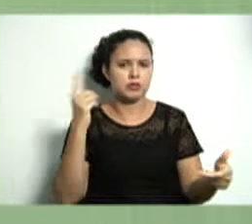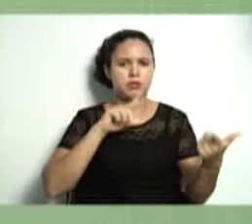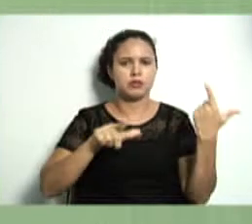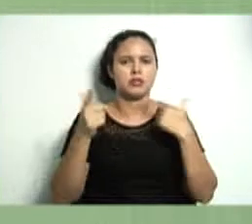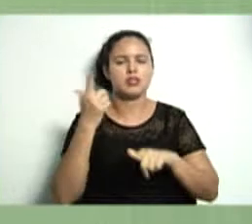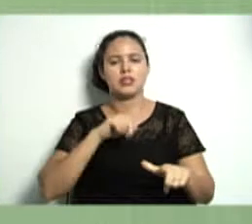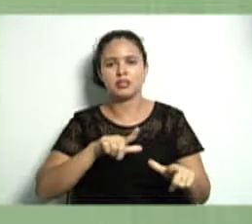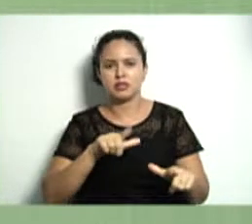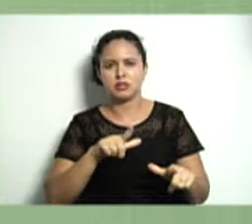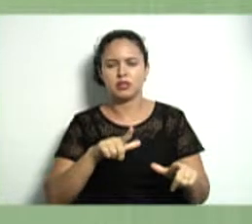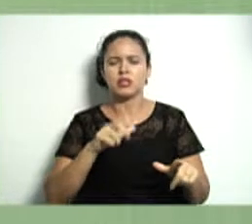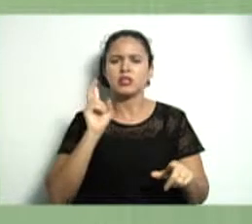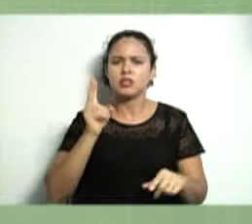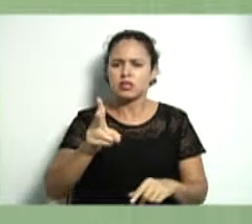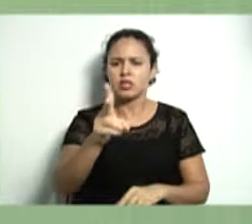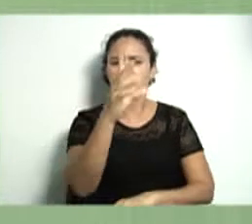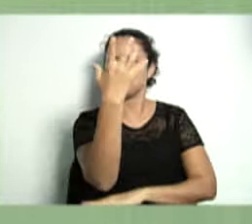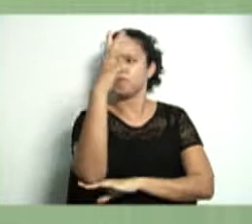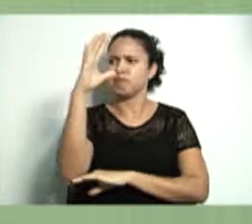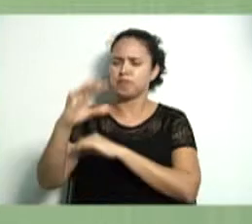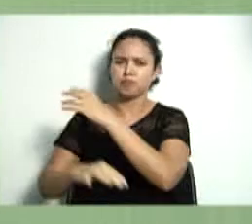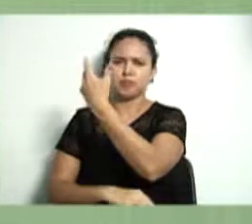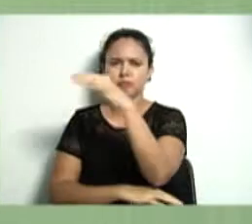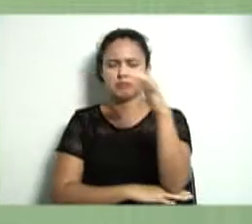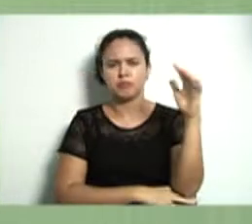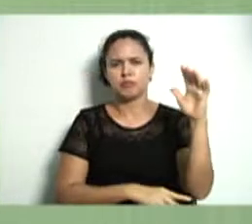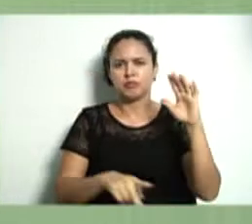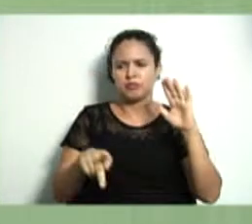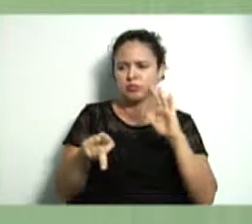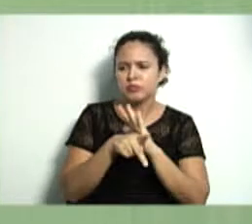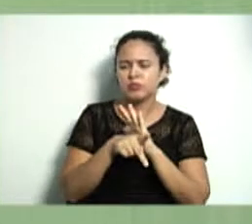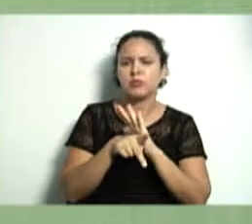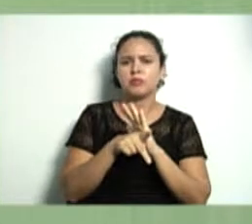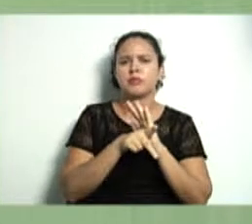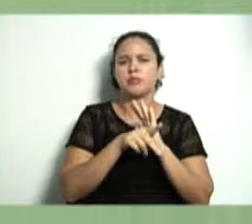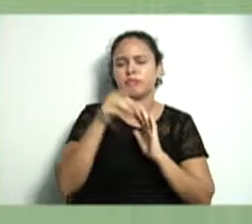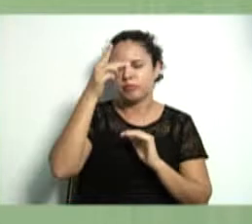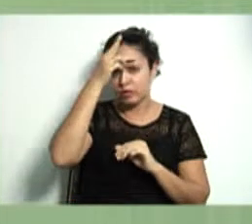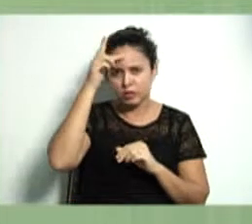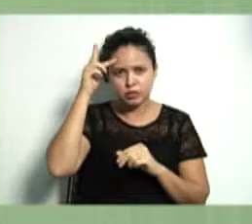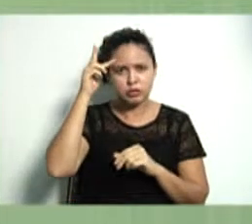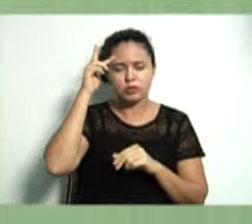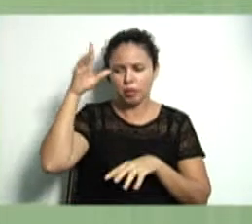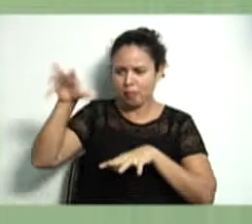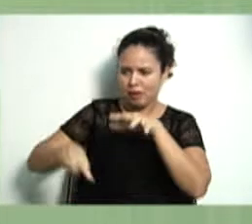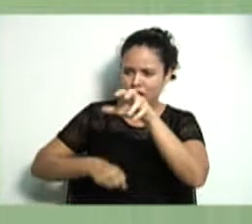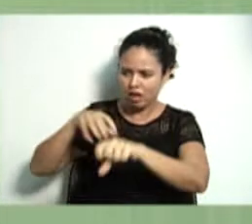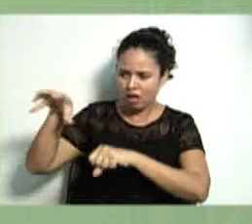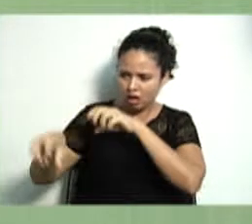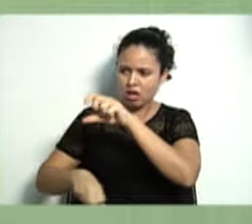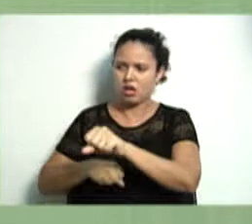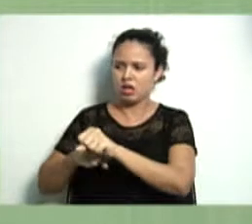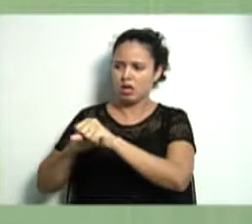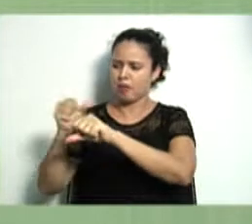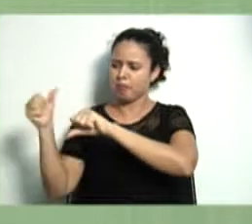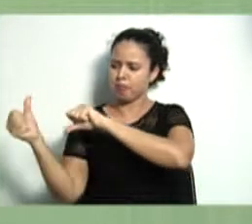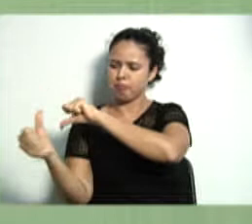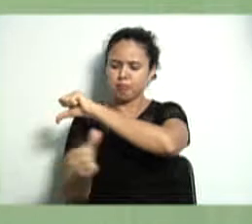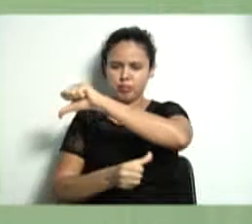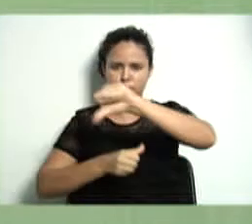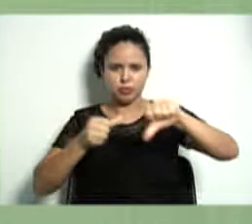elementos da natureza são apropriados economicamente pelo homem, eles se transformam em